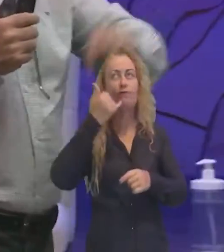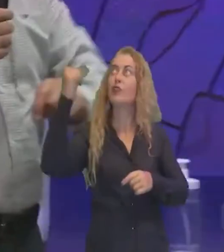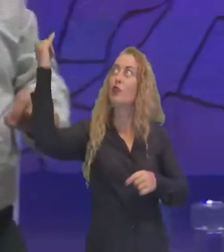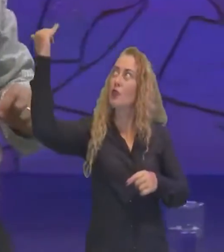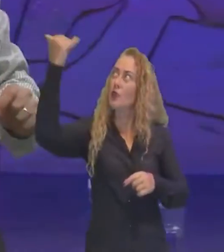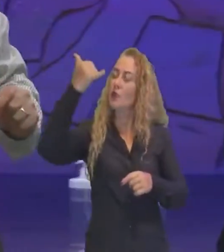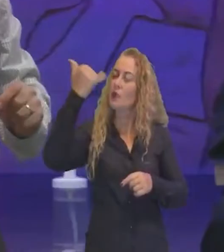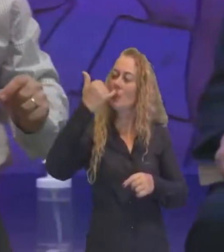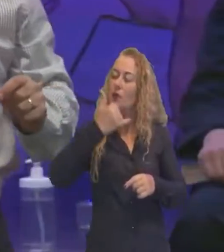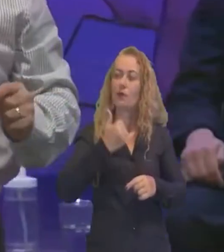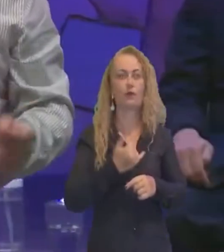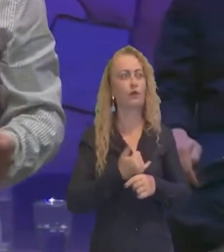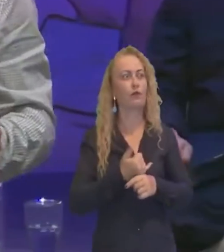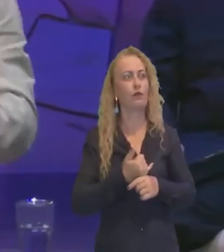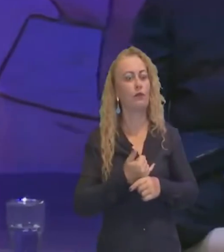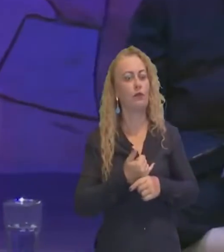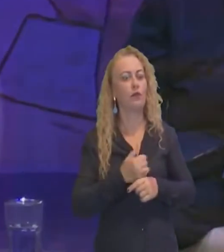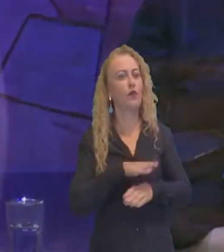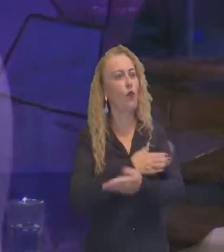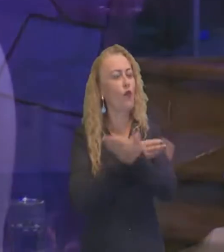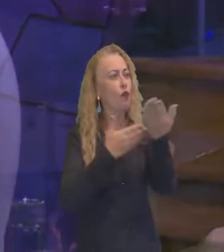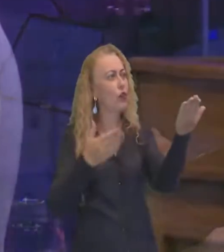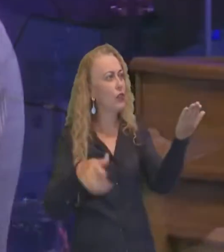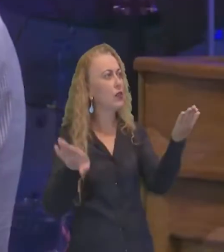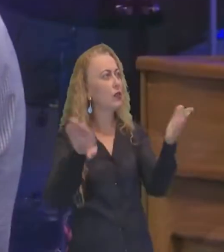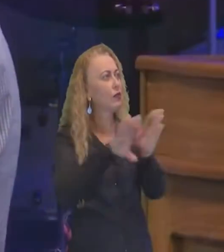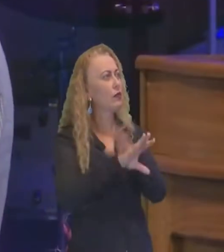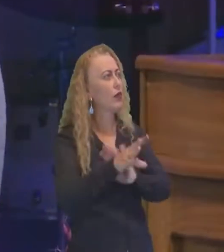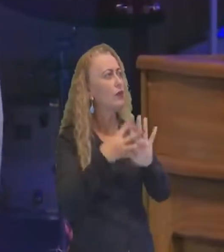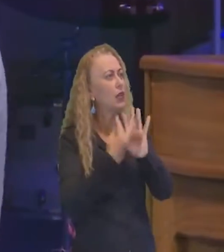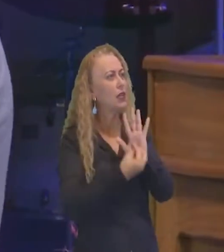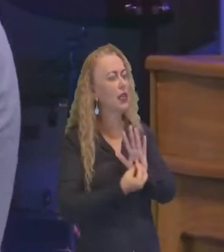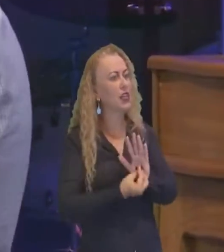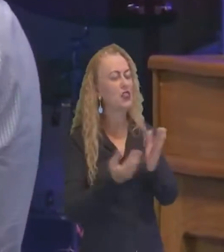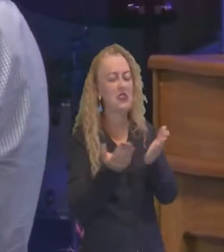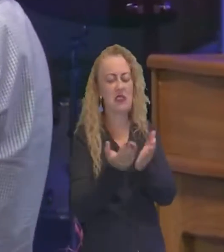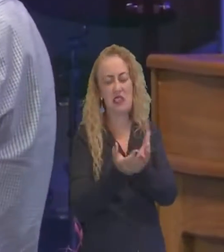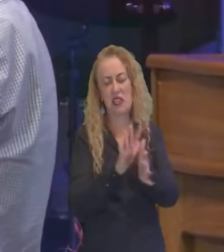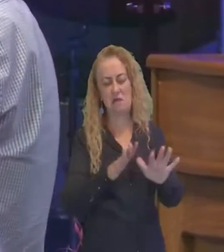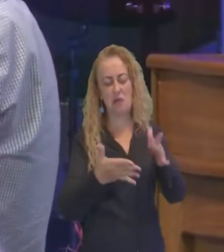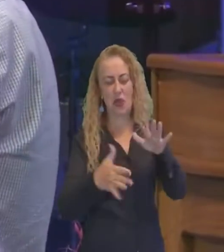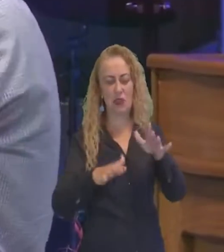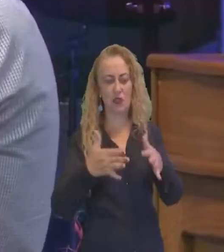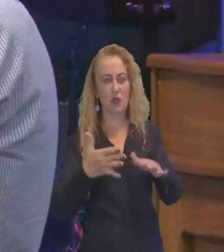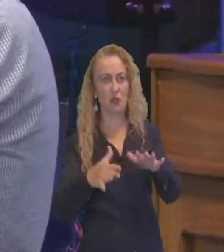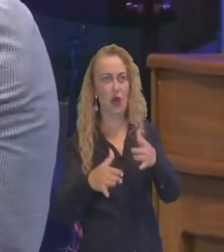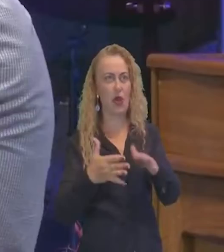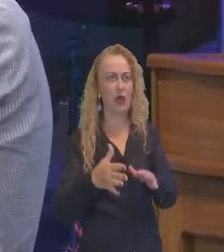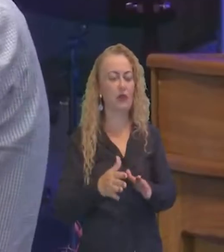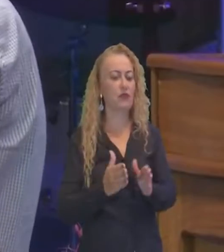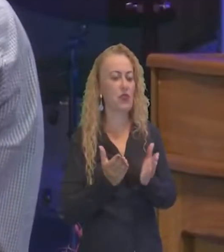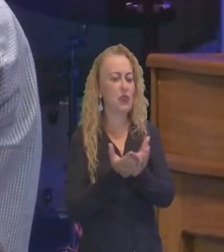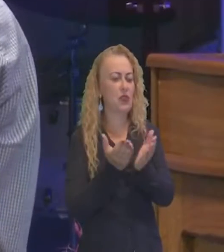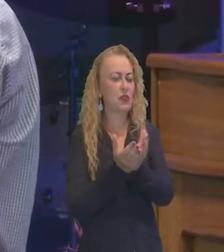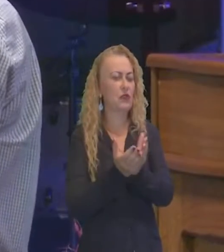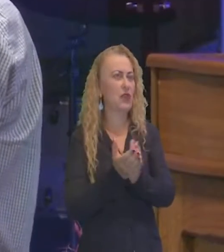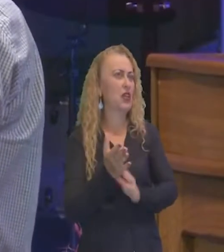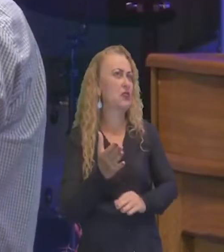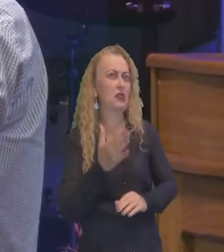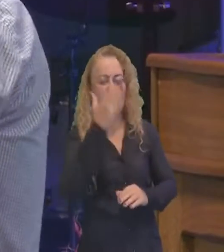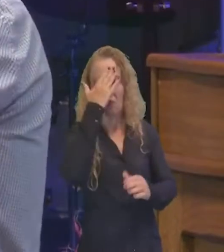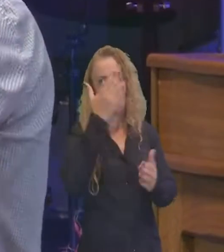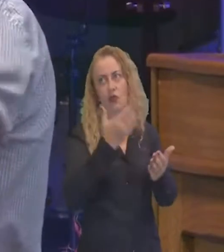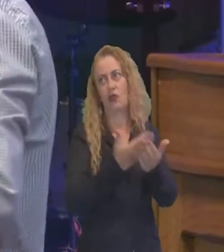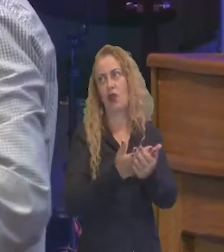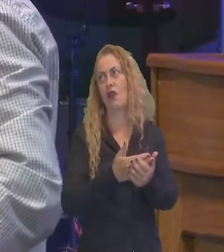que é incrédulo, crente que é descrente. Ele não crê. Ele não crê. Um dia eu estava pregando e perguntando lá na